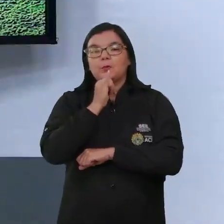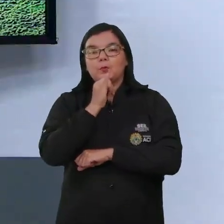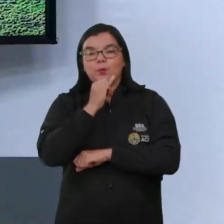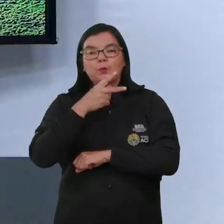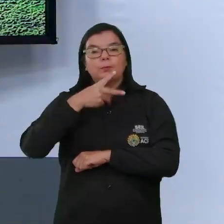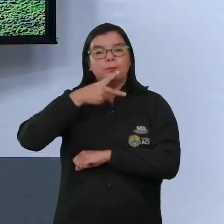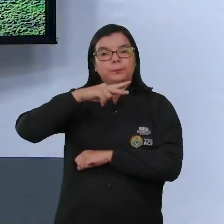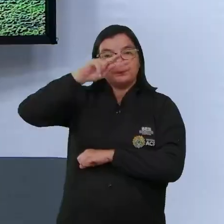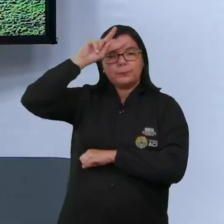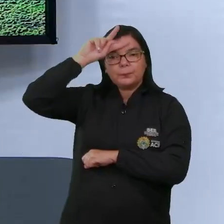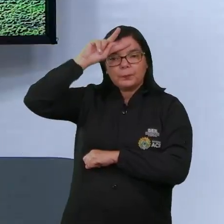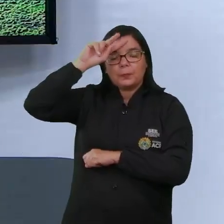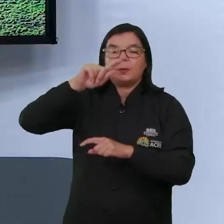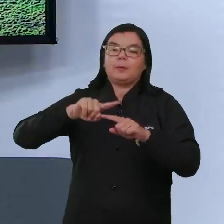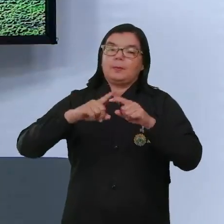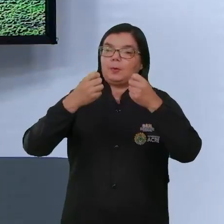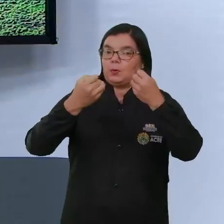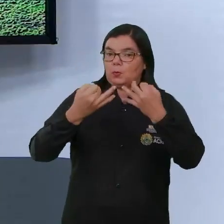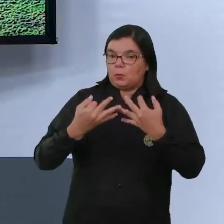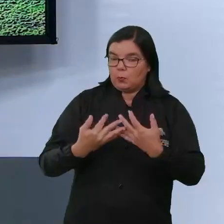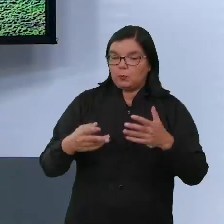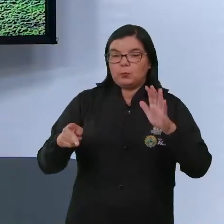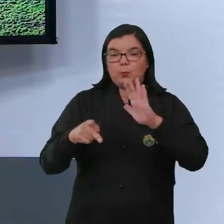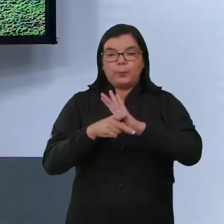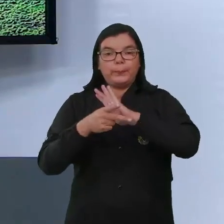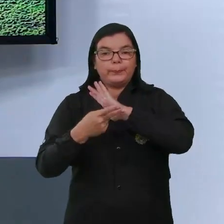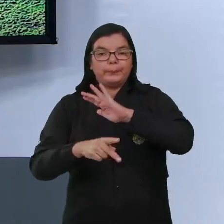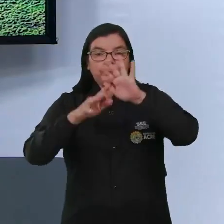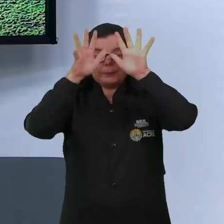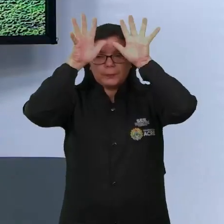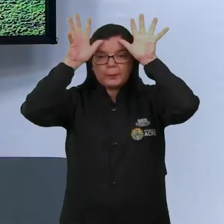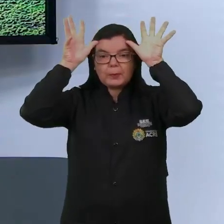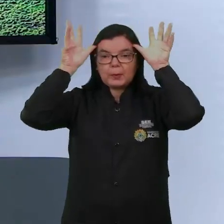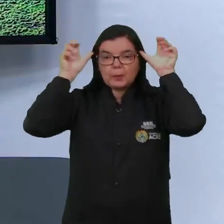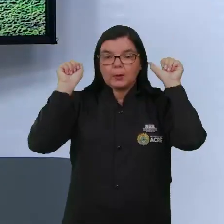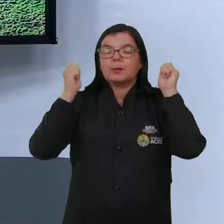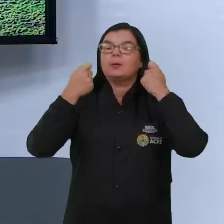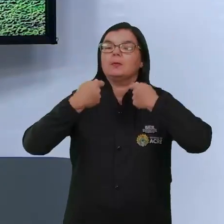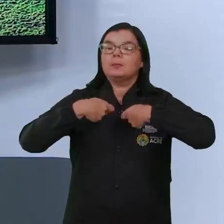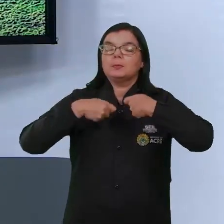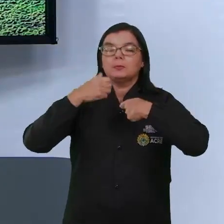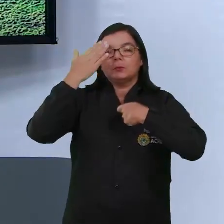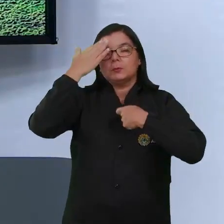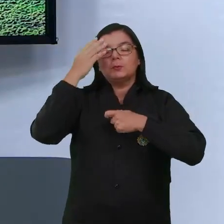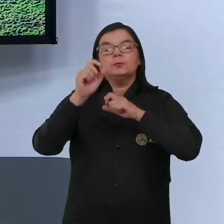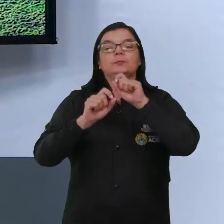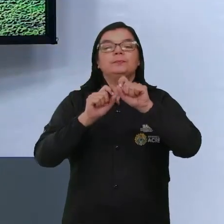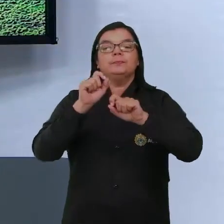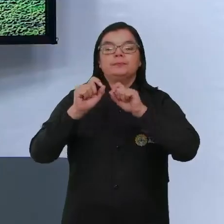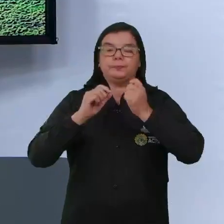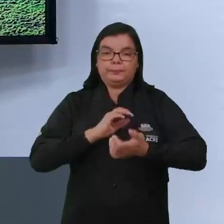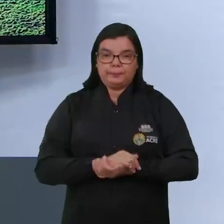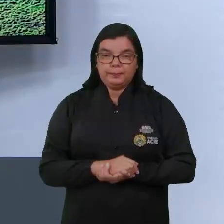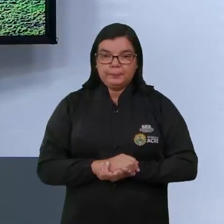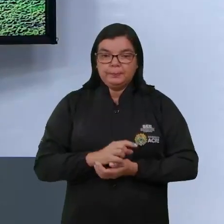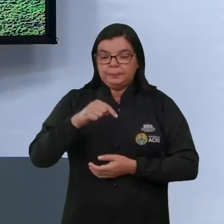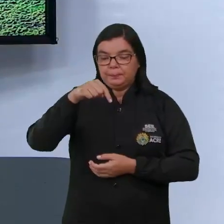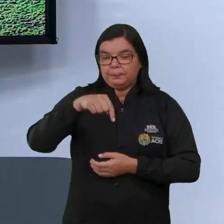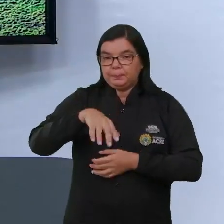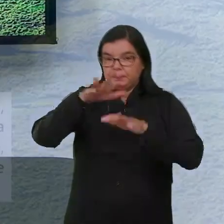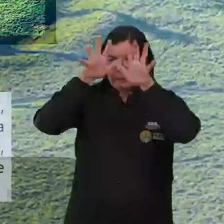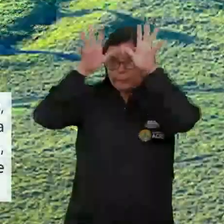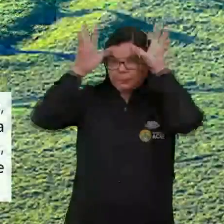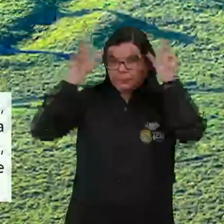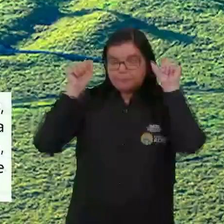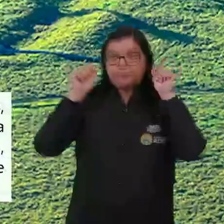do Peru. Mas quando a gente fala dos geoglifos aqui no Acre, nós precisamos entender uma coisa, tá? Aqui no Acre,